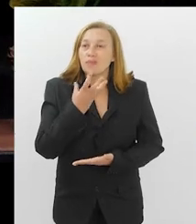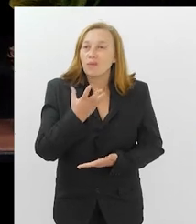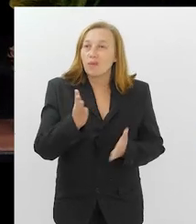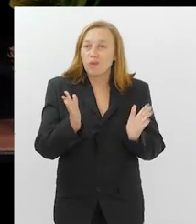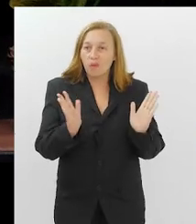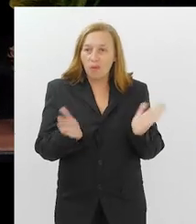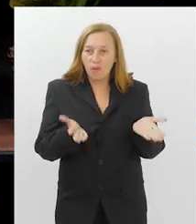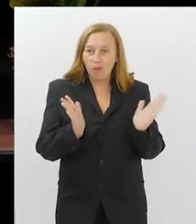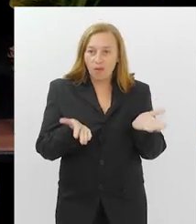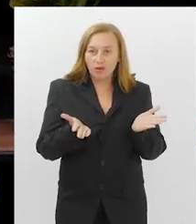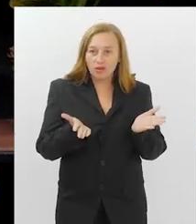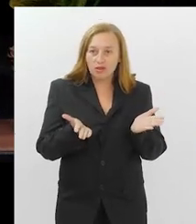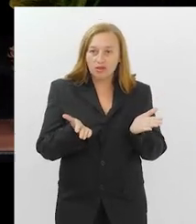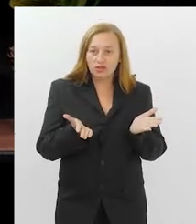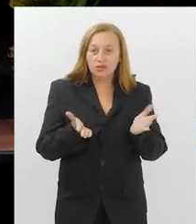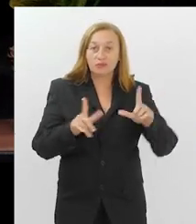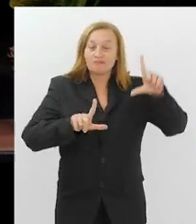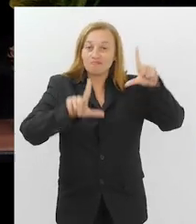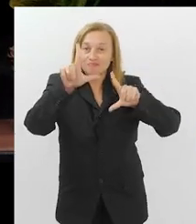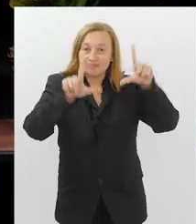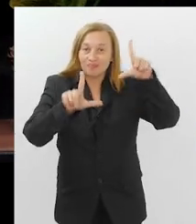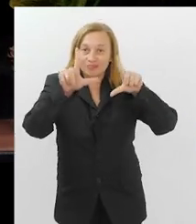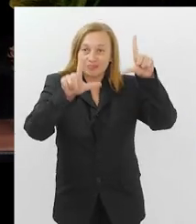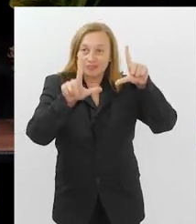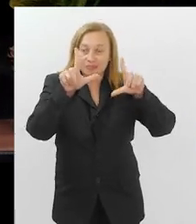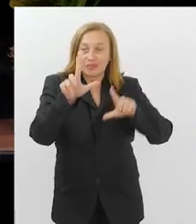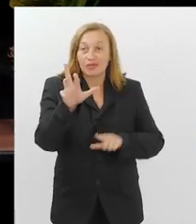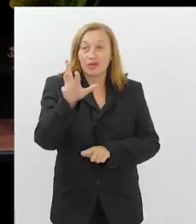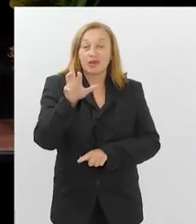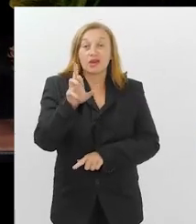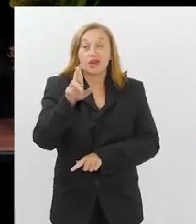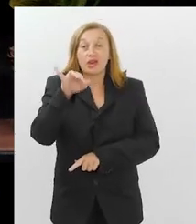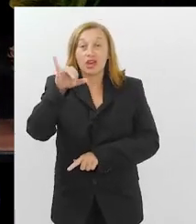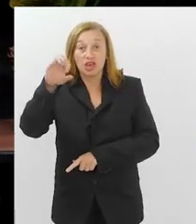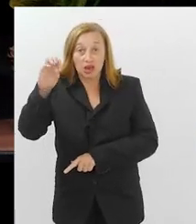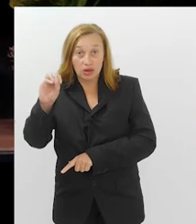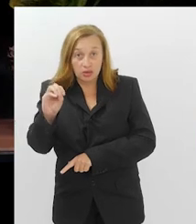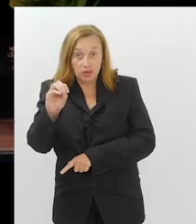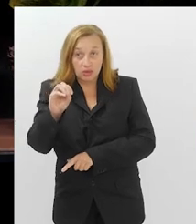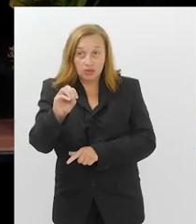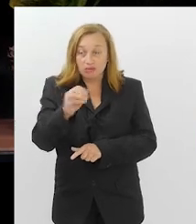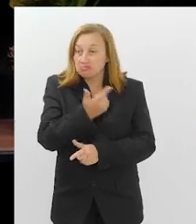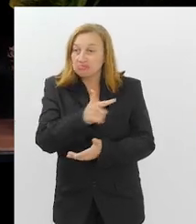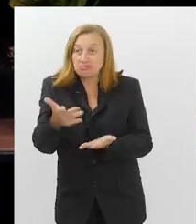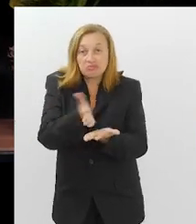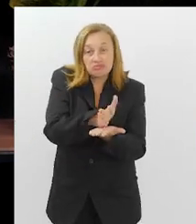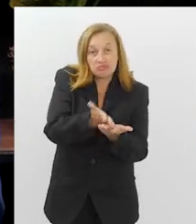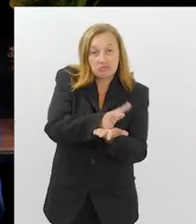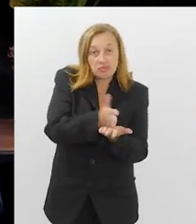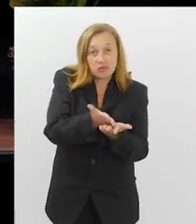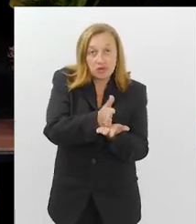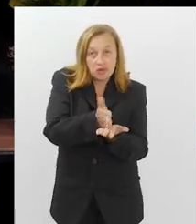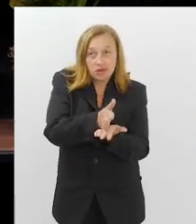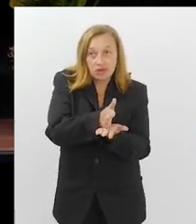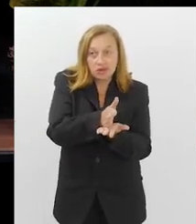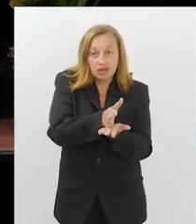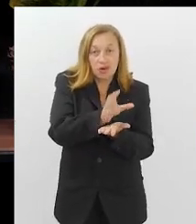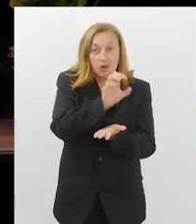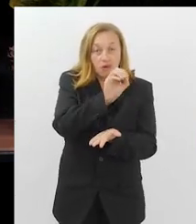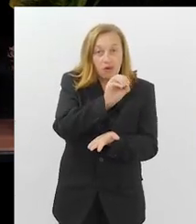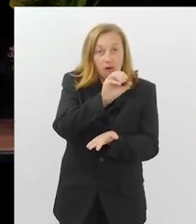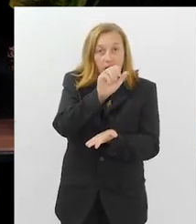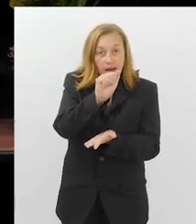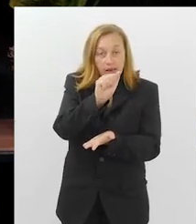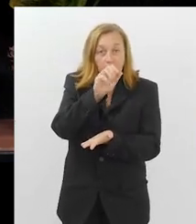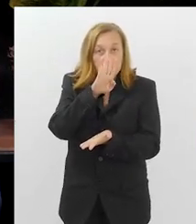programa Rio Sem Fronteiras, uma parceria da Ordem dos Advogados do Brasil com a TV Alerj, a Assembleia Legislativa, traz hoje